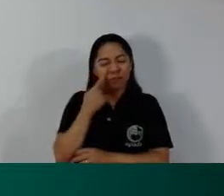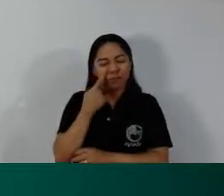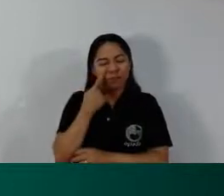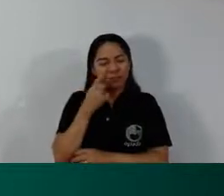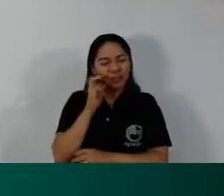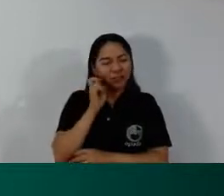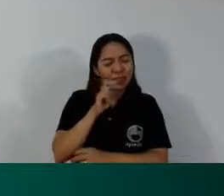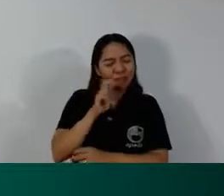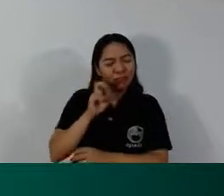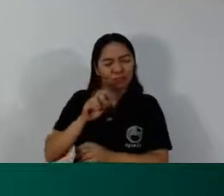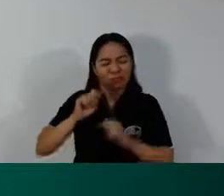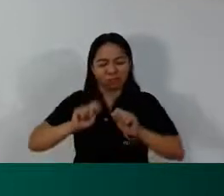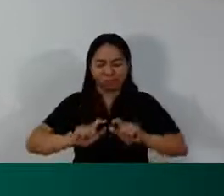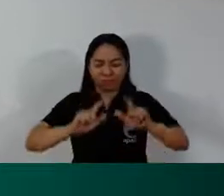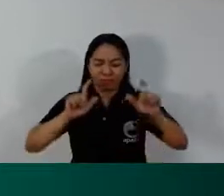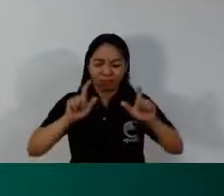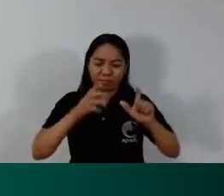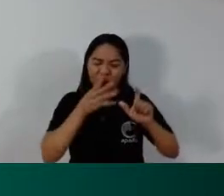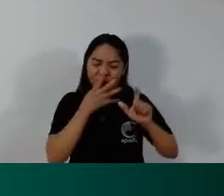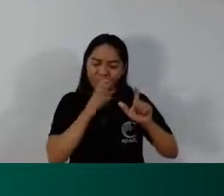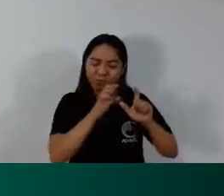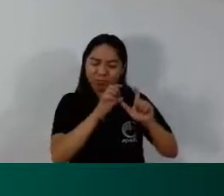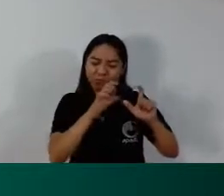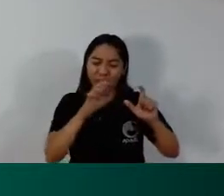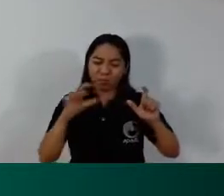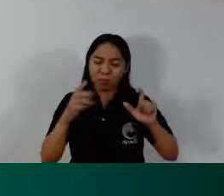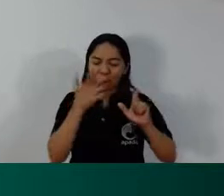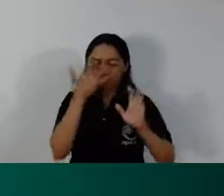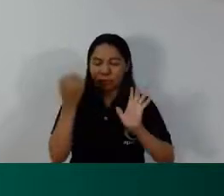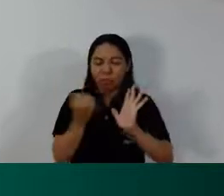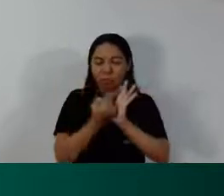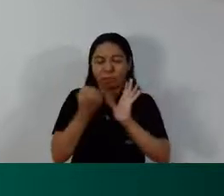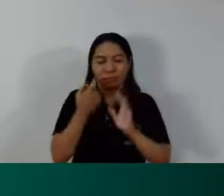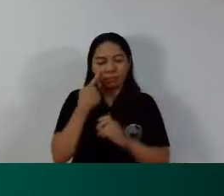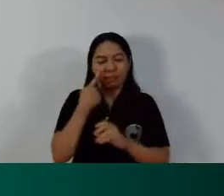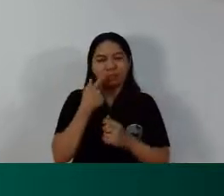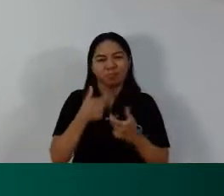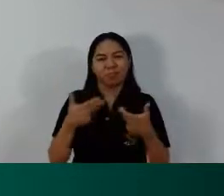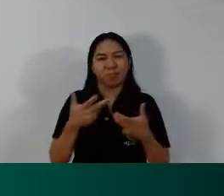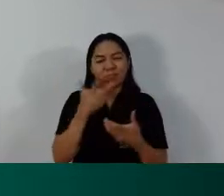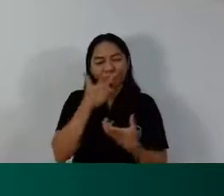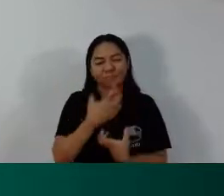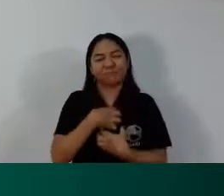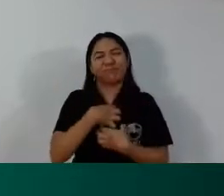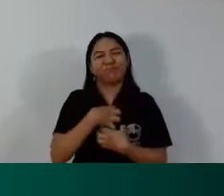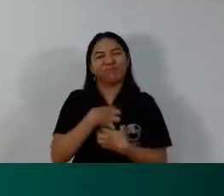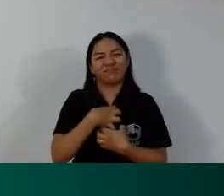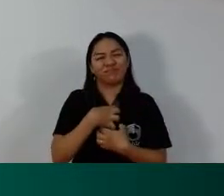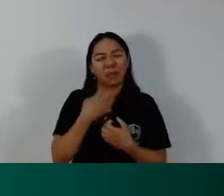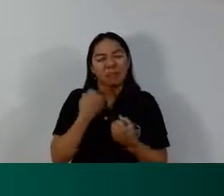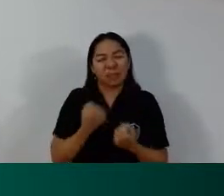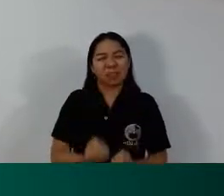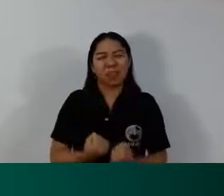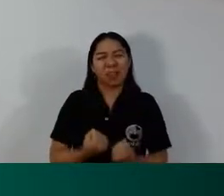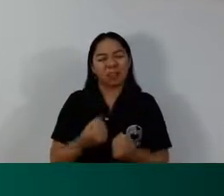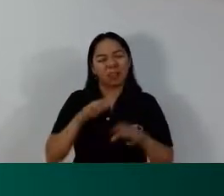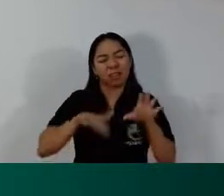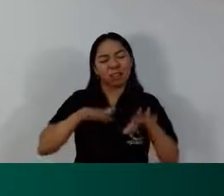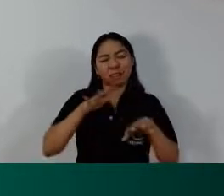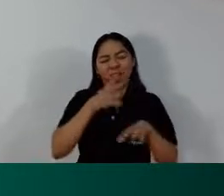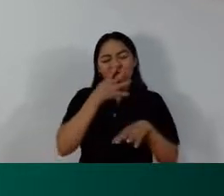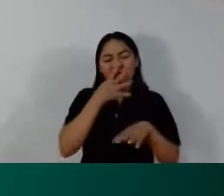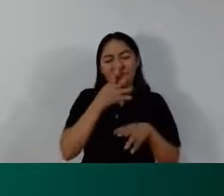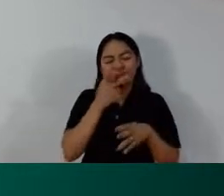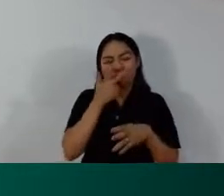é a vida é uma história né você vai ver as pessoas que te marcam já de você vê coisa que é extremamente pesado e